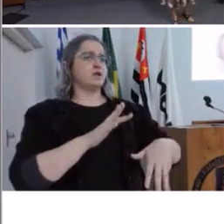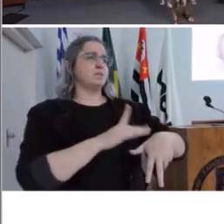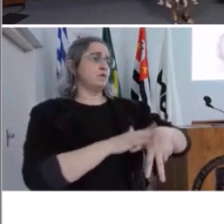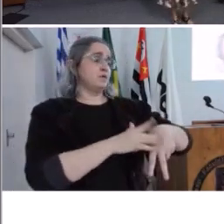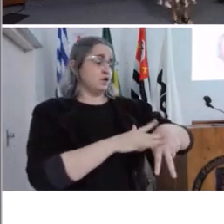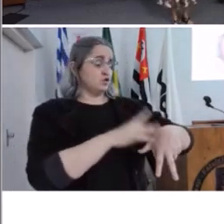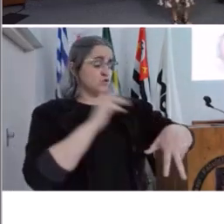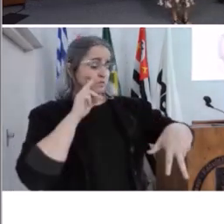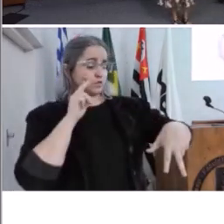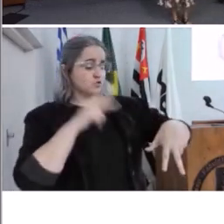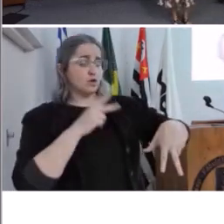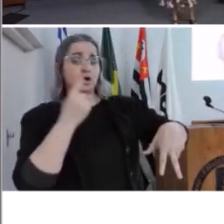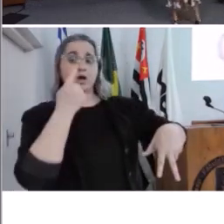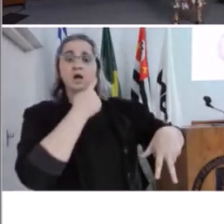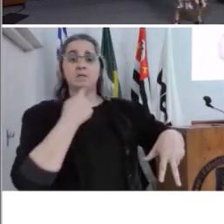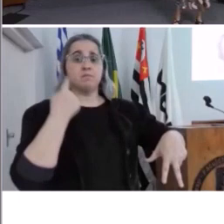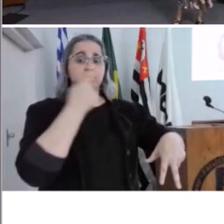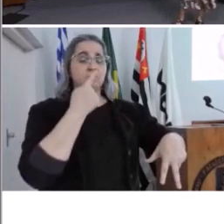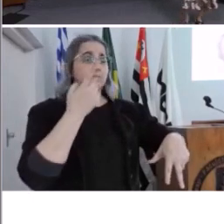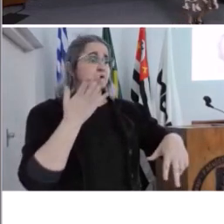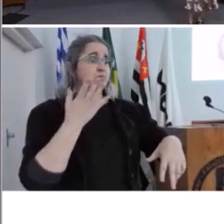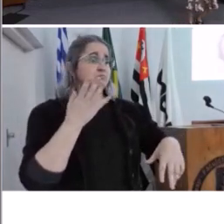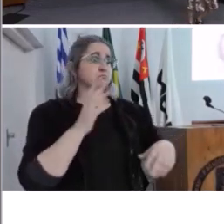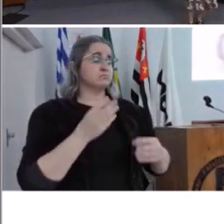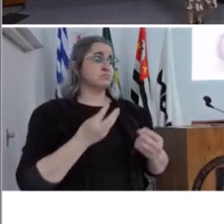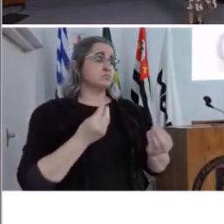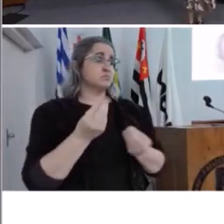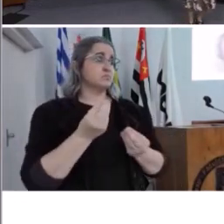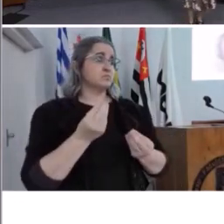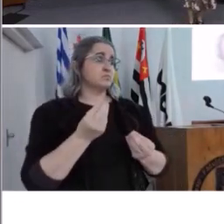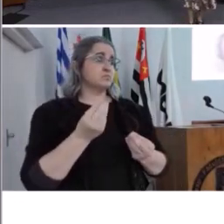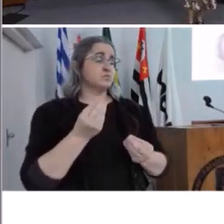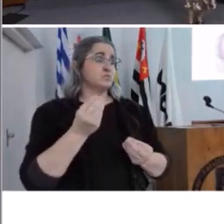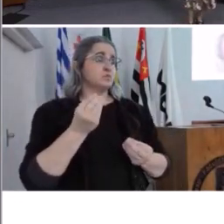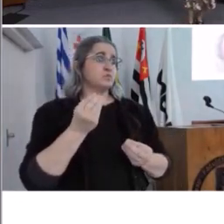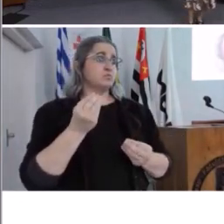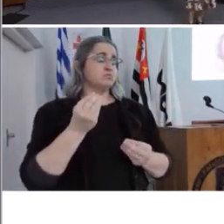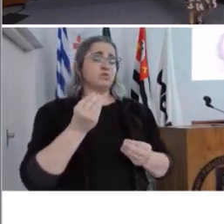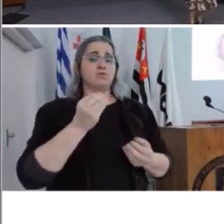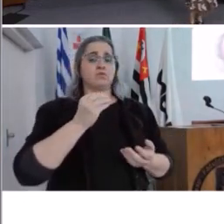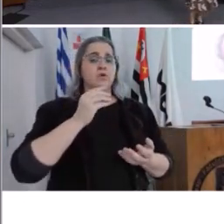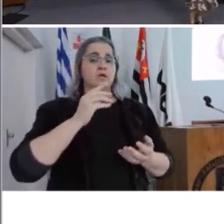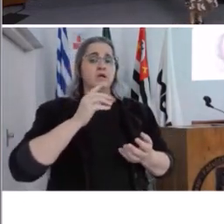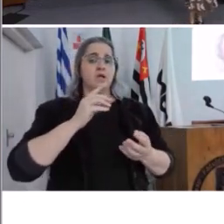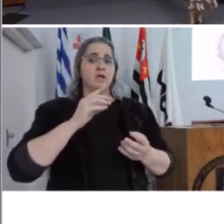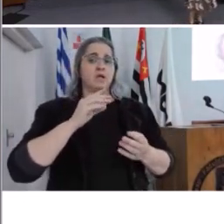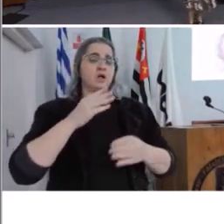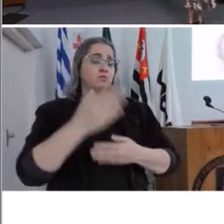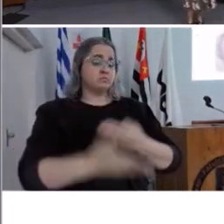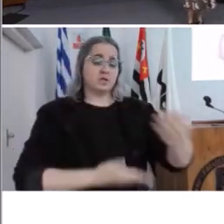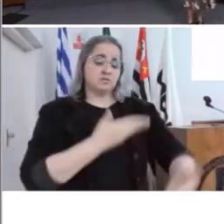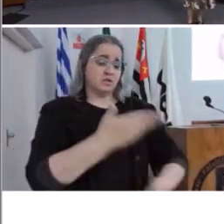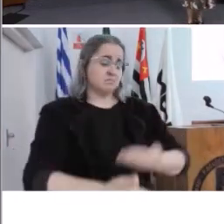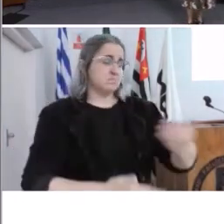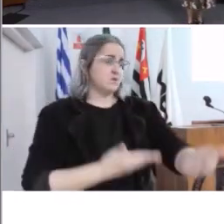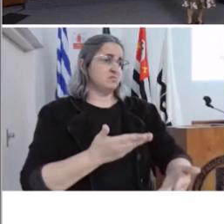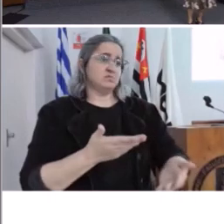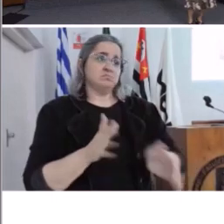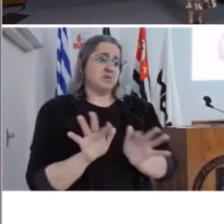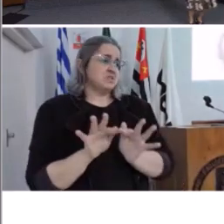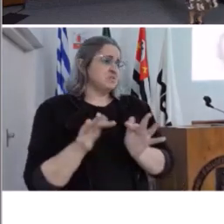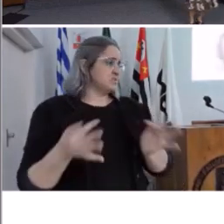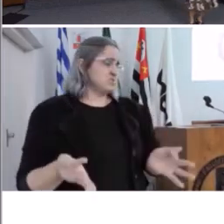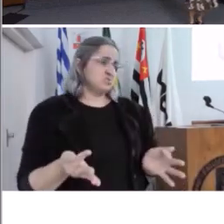for avaliar a cavidade bucal, gente, vocês vão fechar só com oligodontias, então acaba tendo uma disfunção, né,